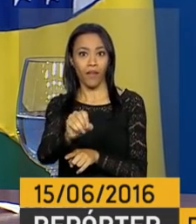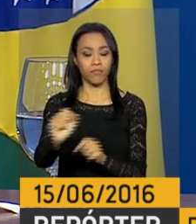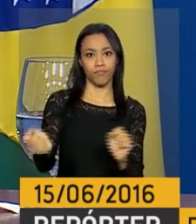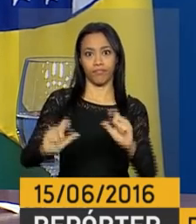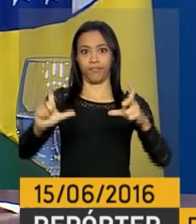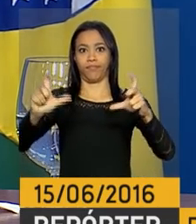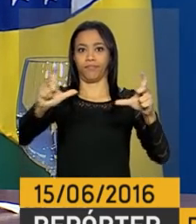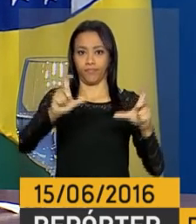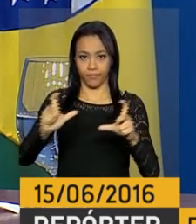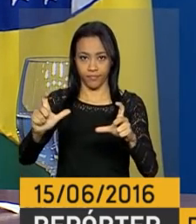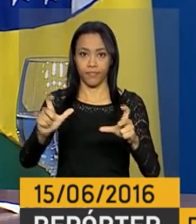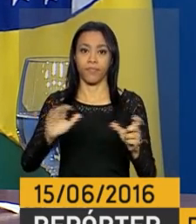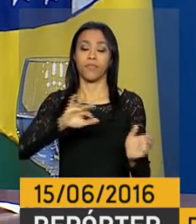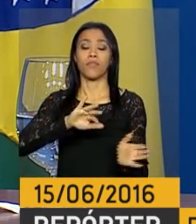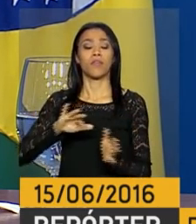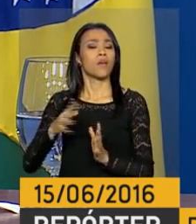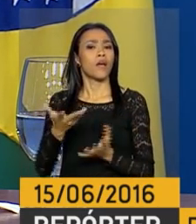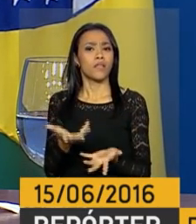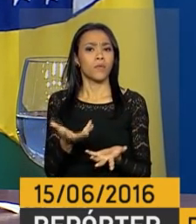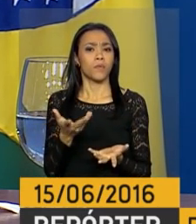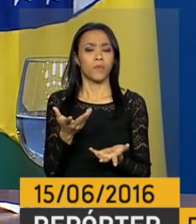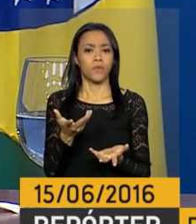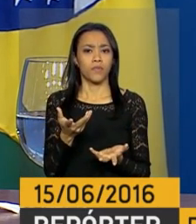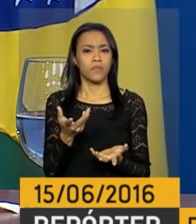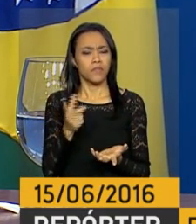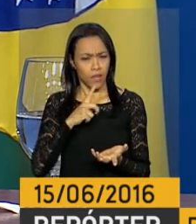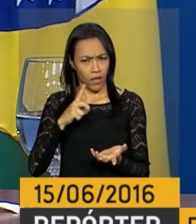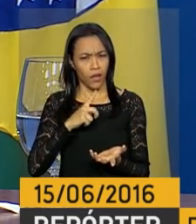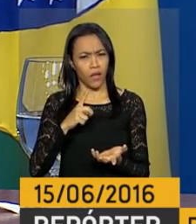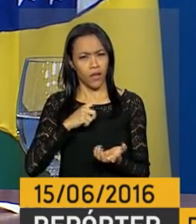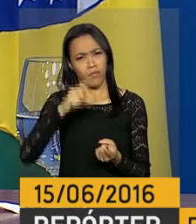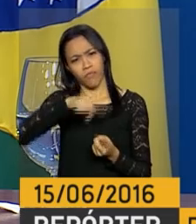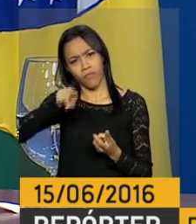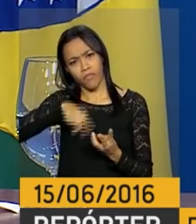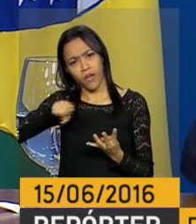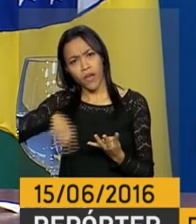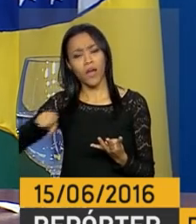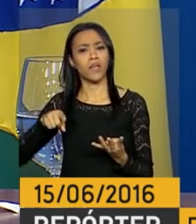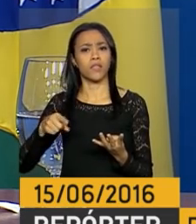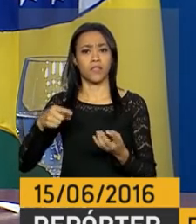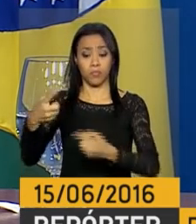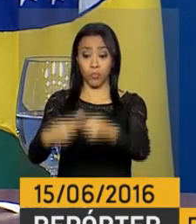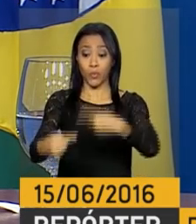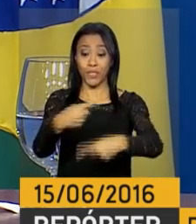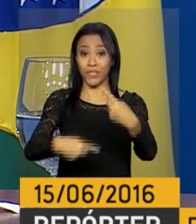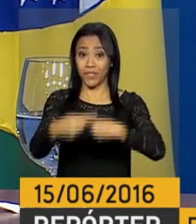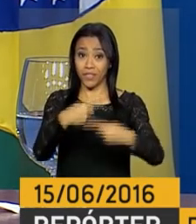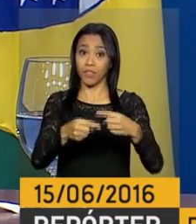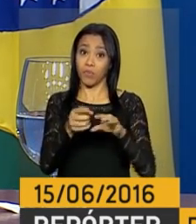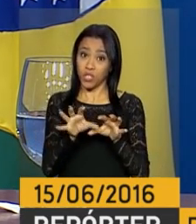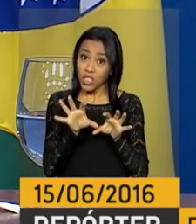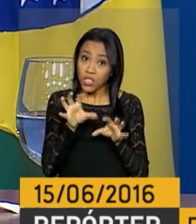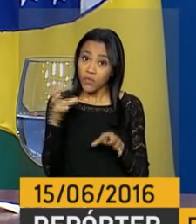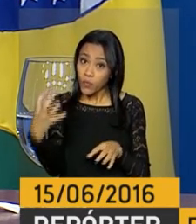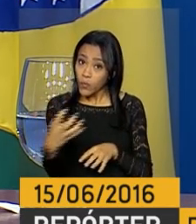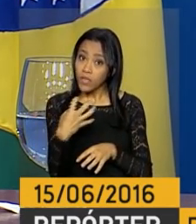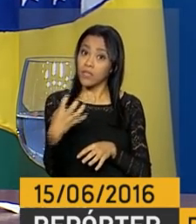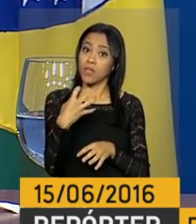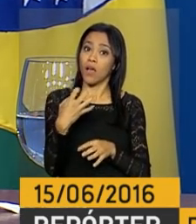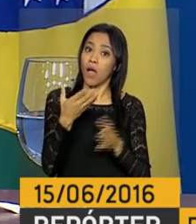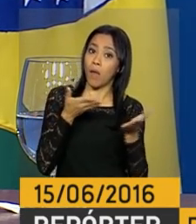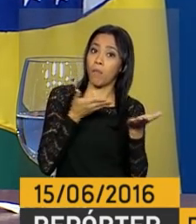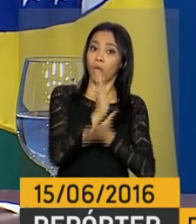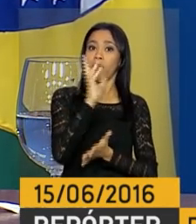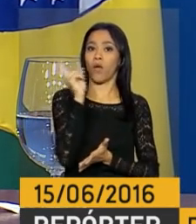Segundo, com forte a reação. Existe uma série de questões políticas que podem influenciar essa reação, ser mais rápida